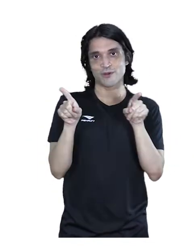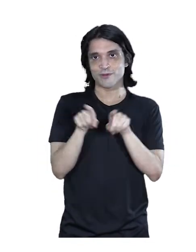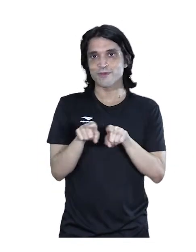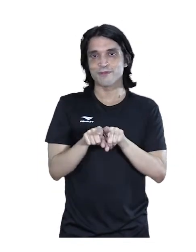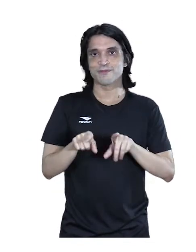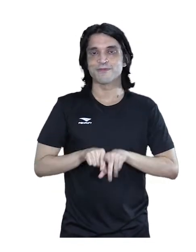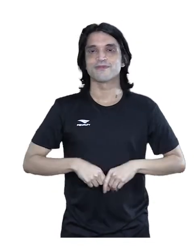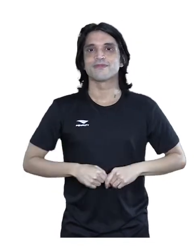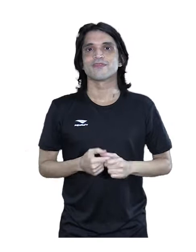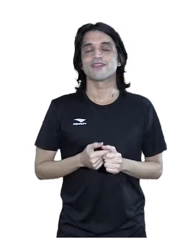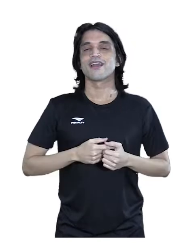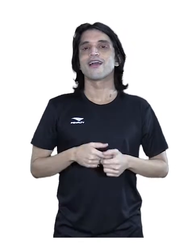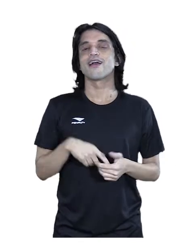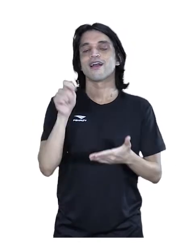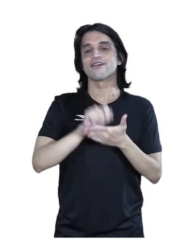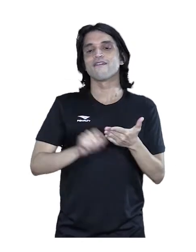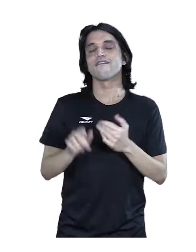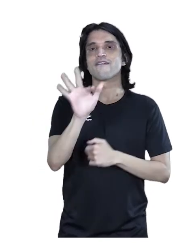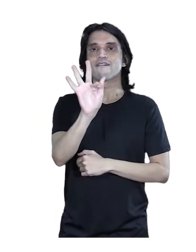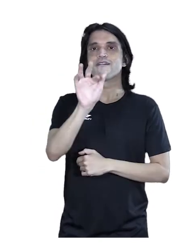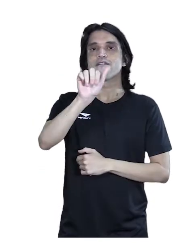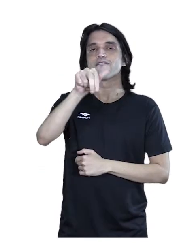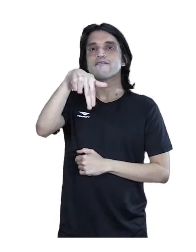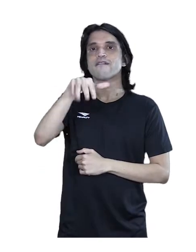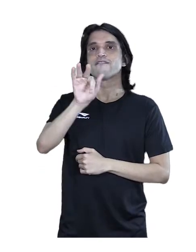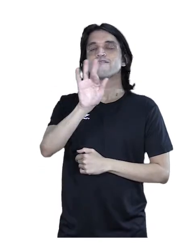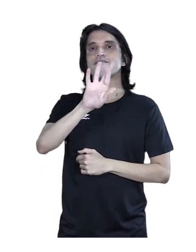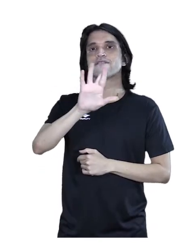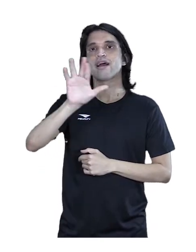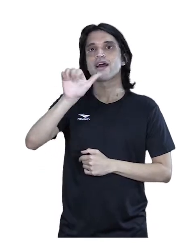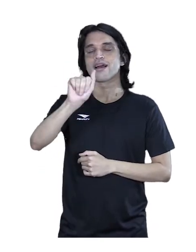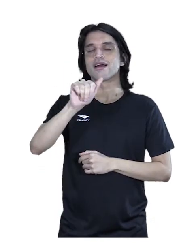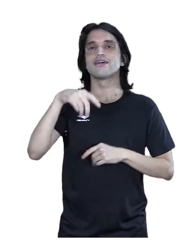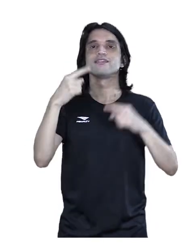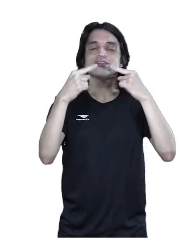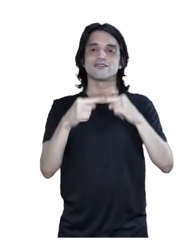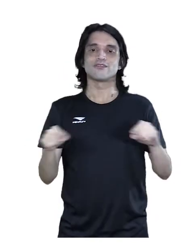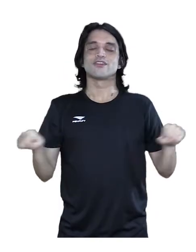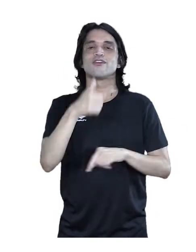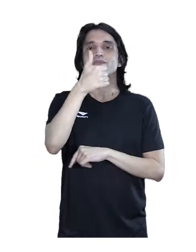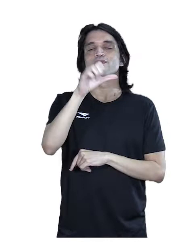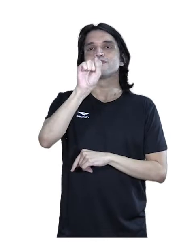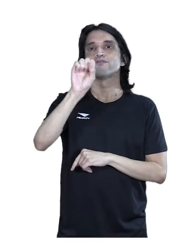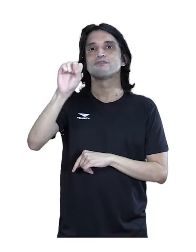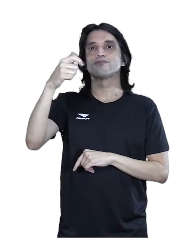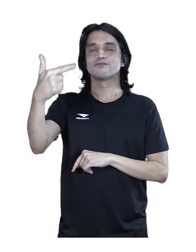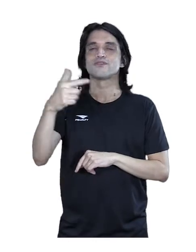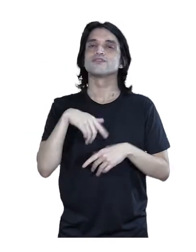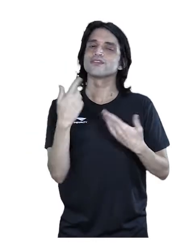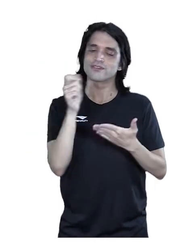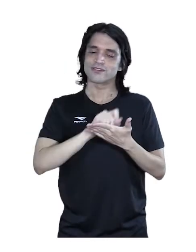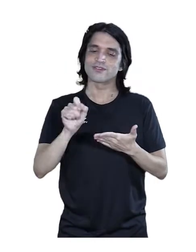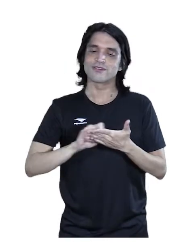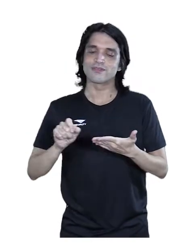Fanfarras, de Teófilo Dias, inaugura o movimento no Brasil em 1882. Essa obra e muitas outras